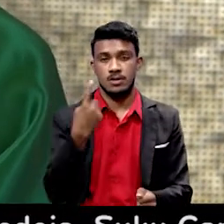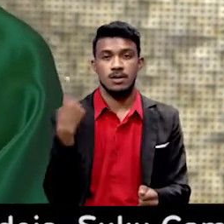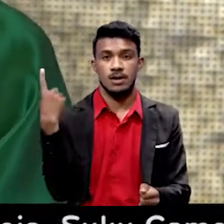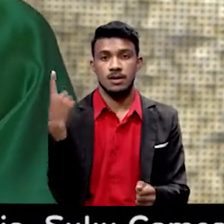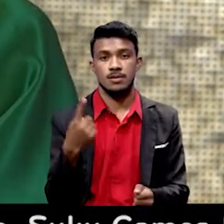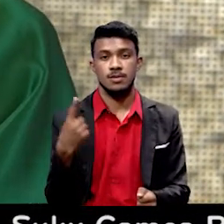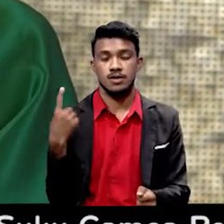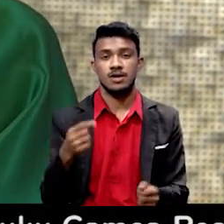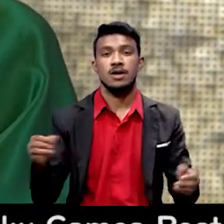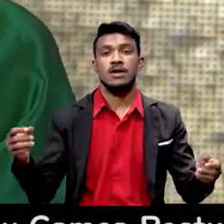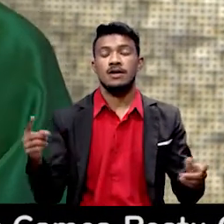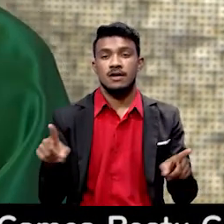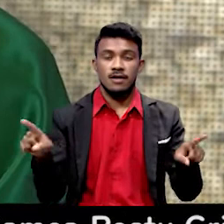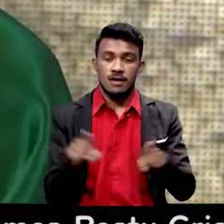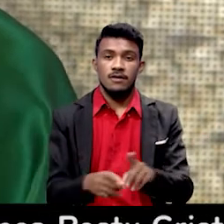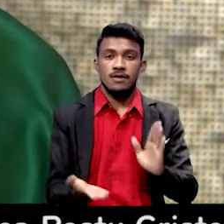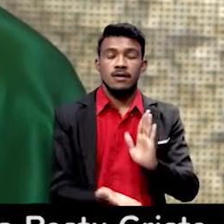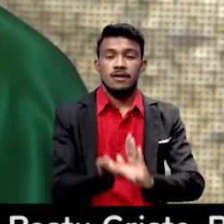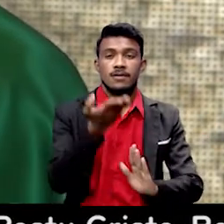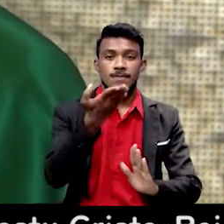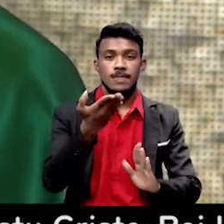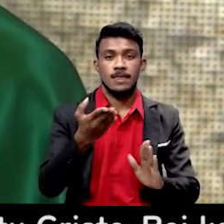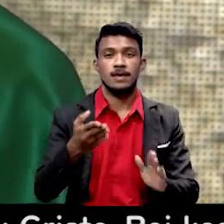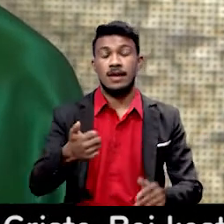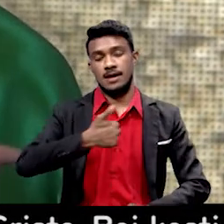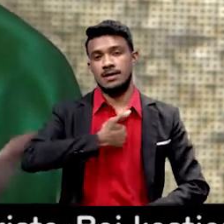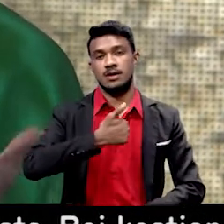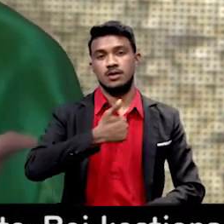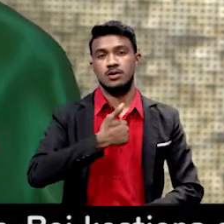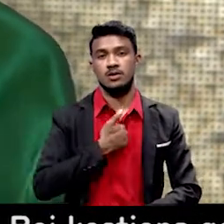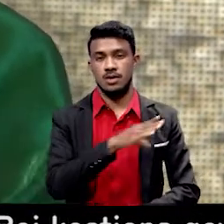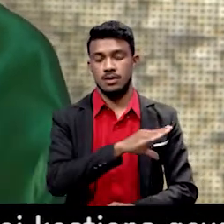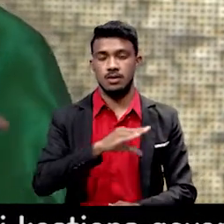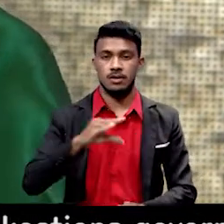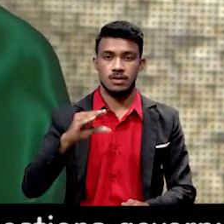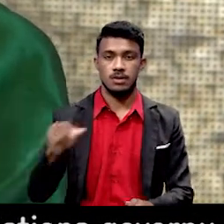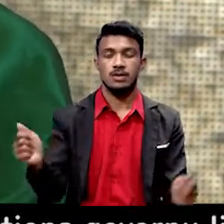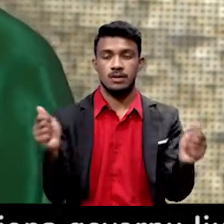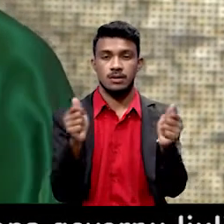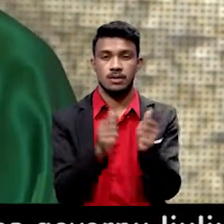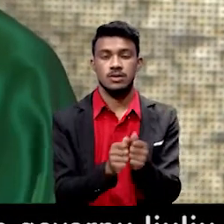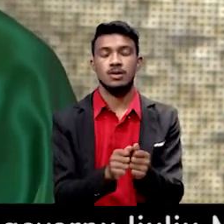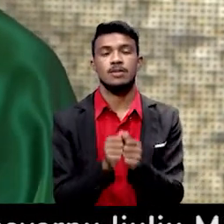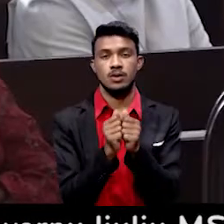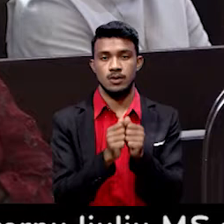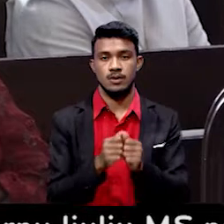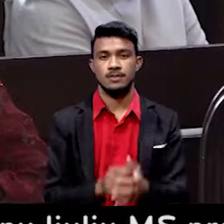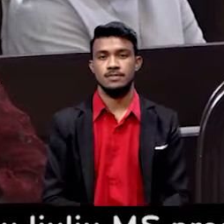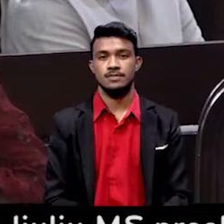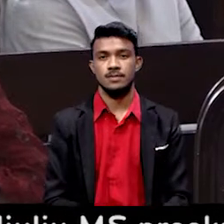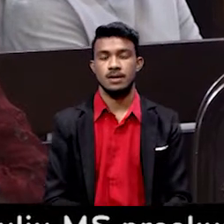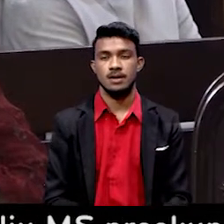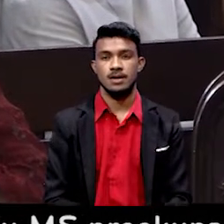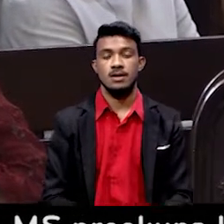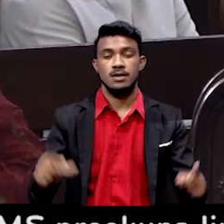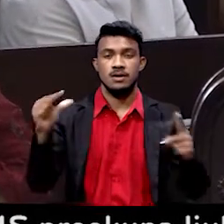vez mais esta atitude de caminhar juntos. Credo